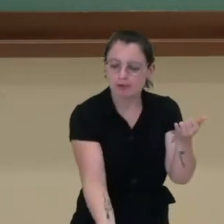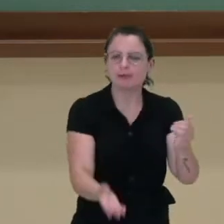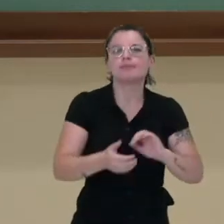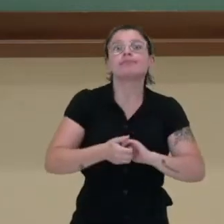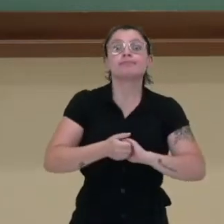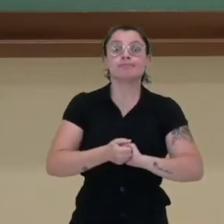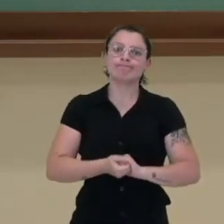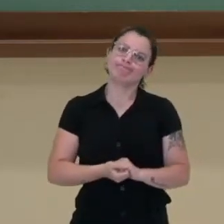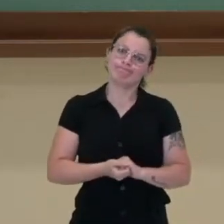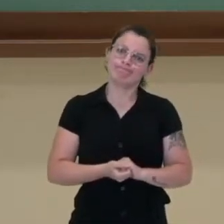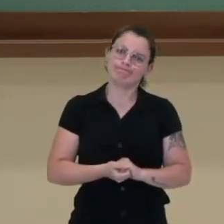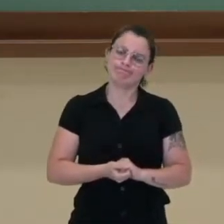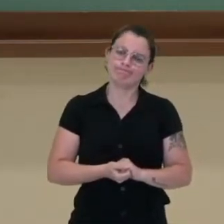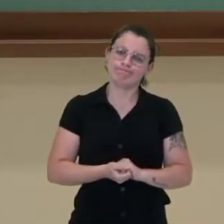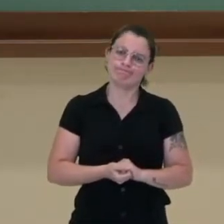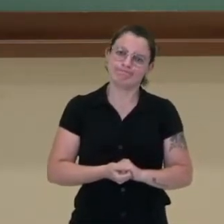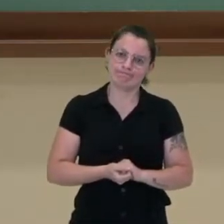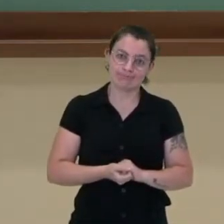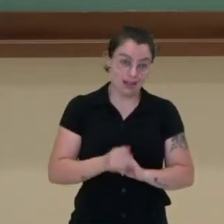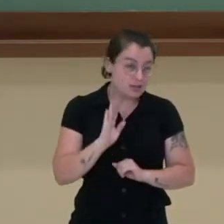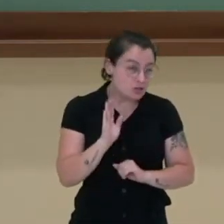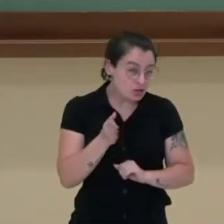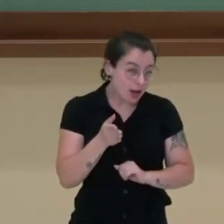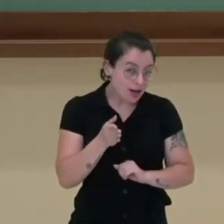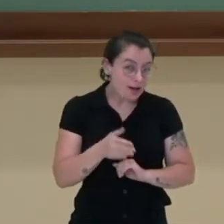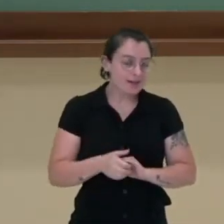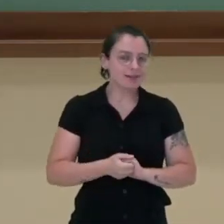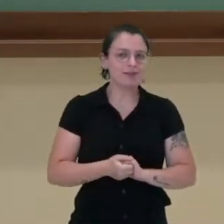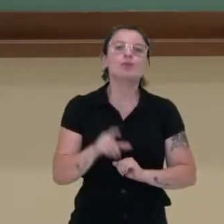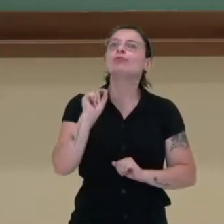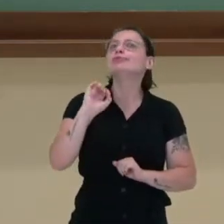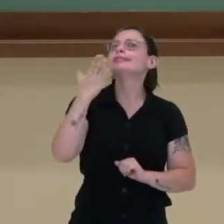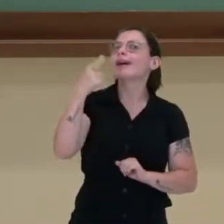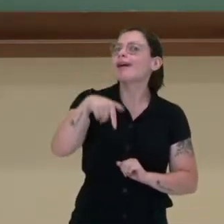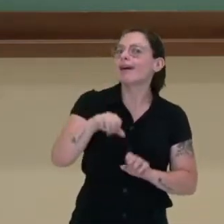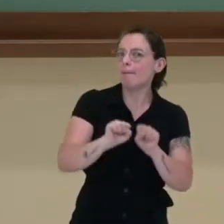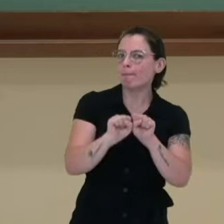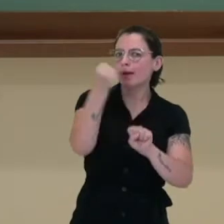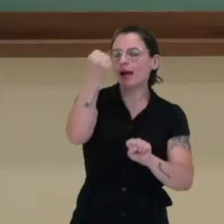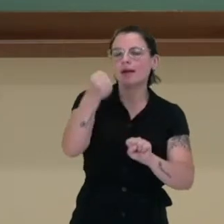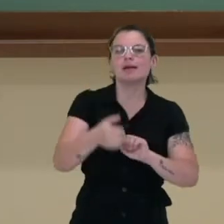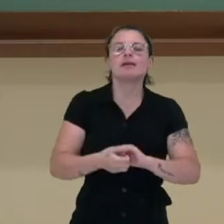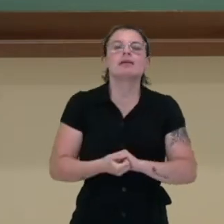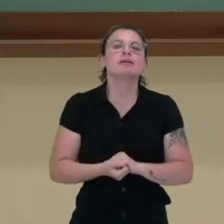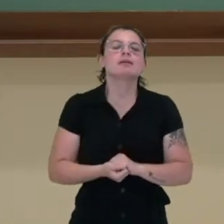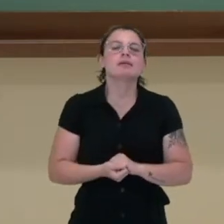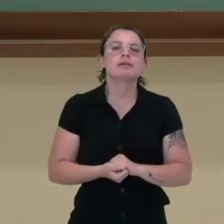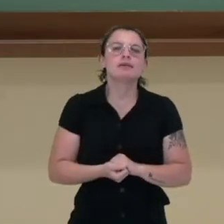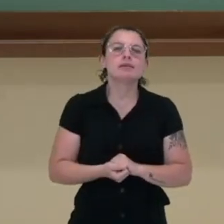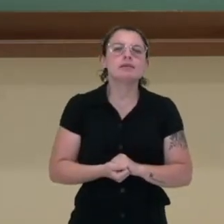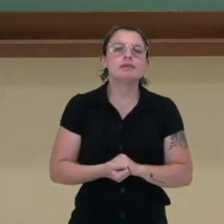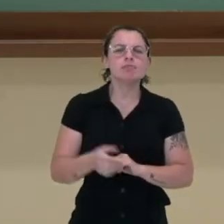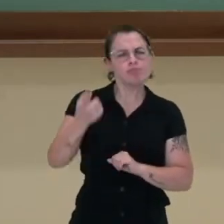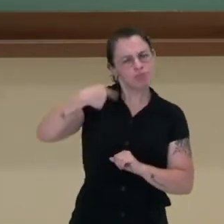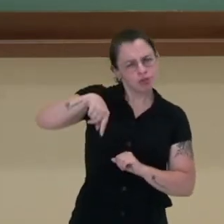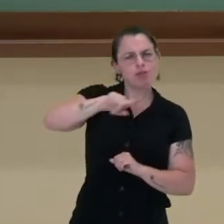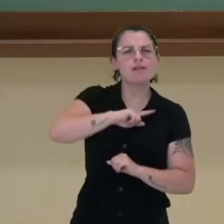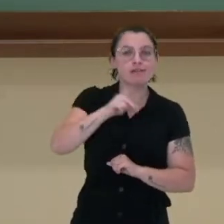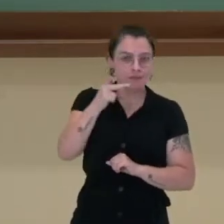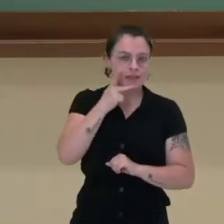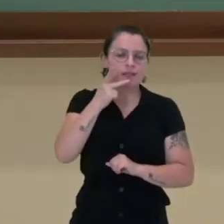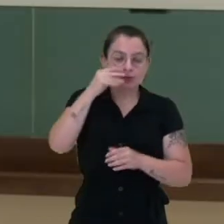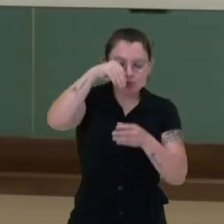querer, derrubou no chão. E esse copo de vidro quebrou. Nós não estamos falando da constituição dos